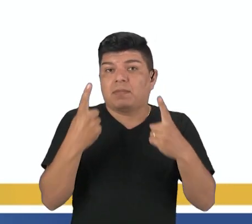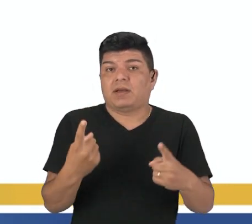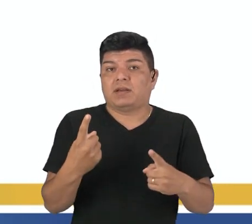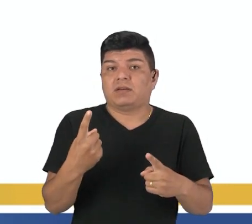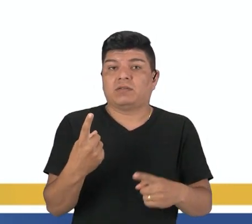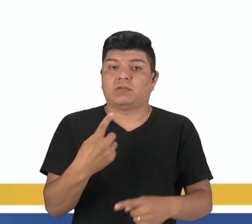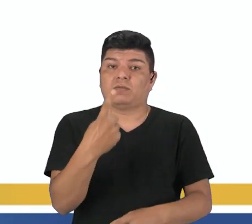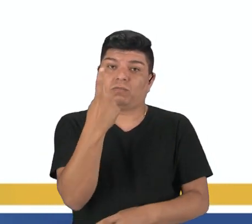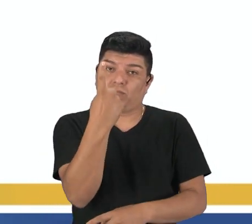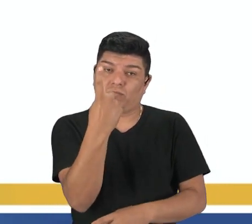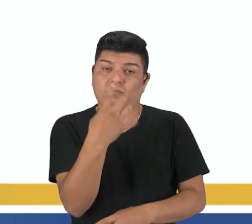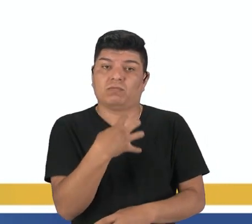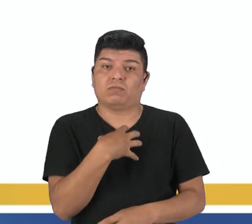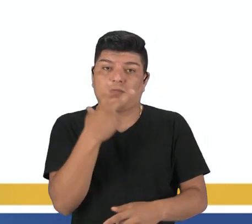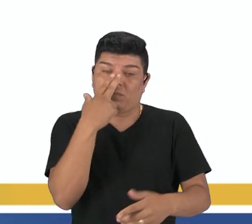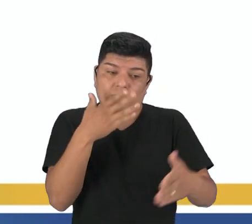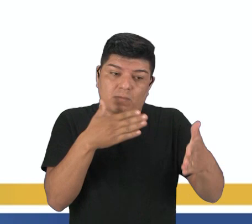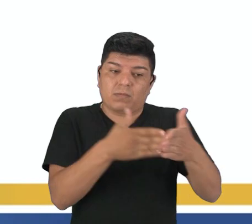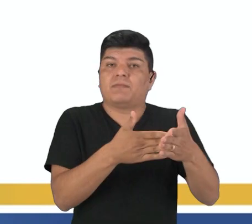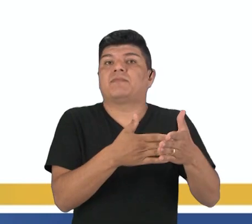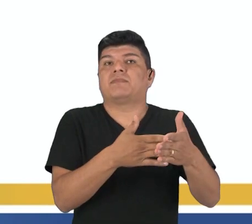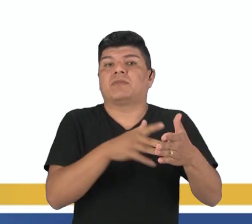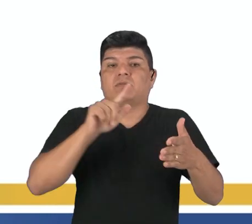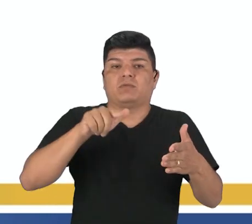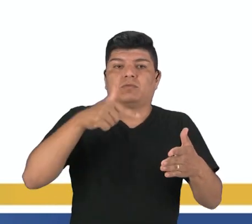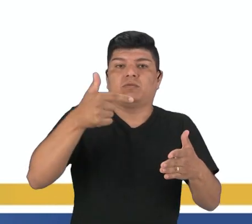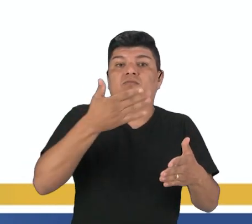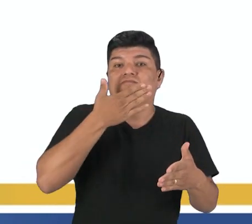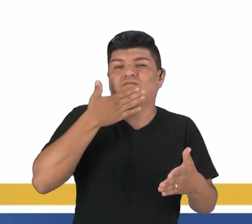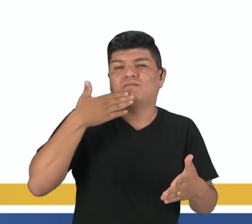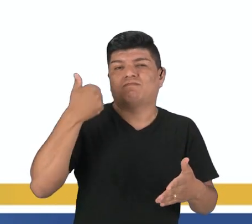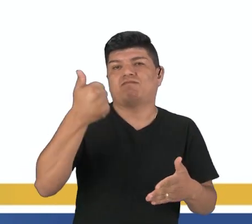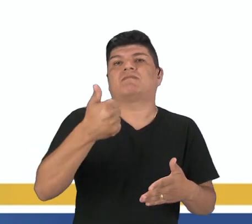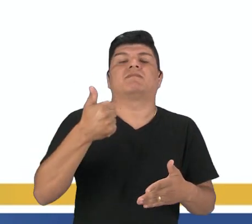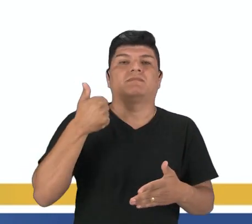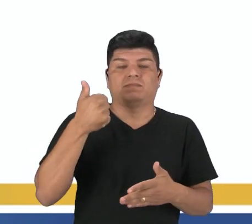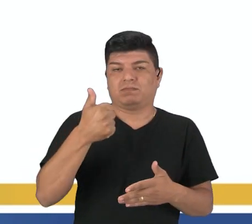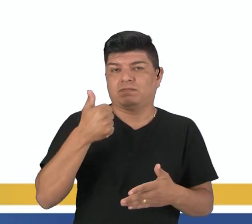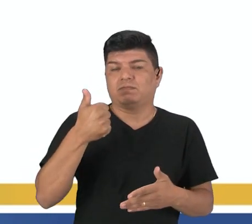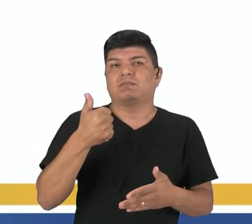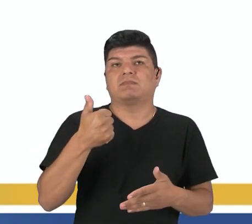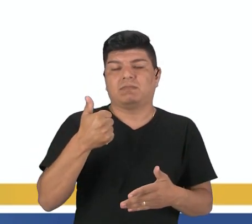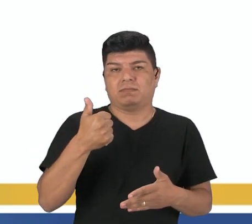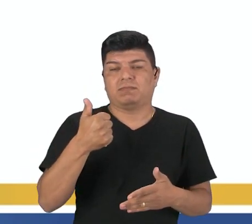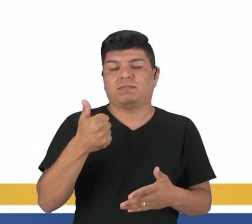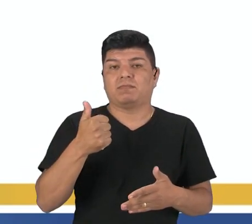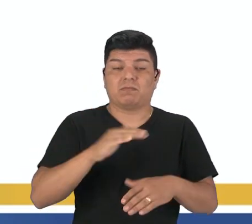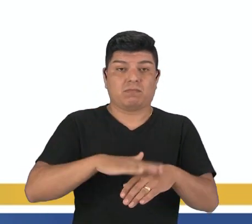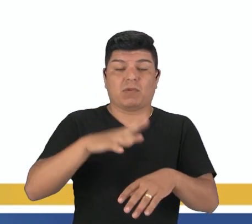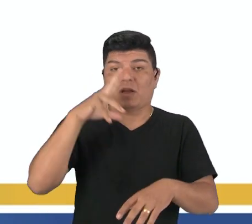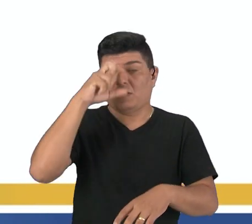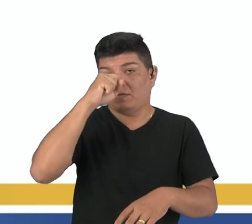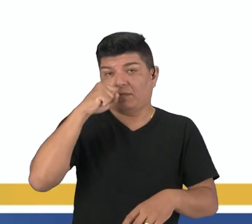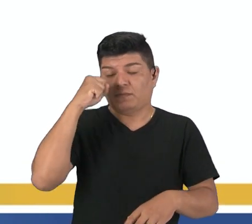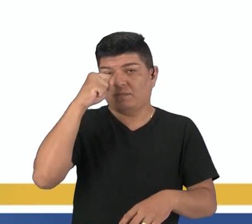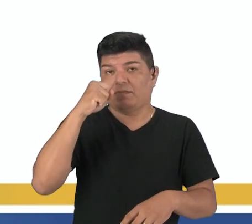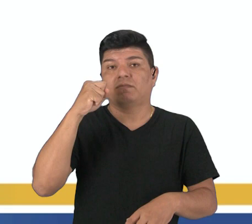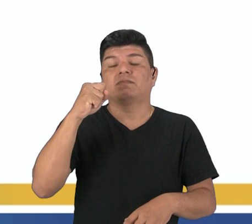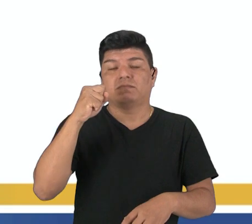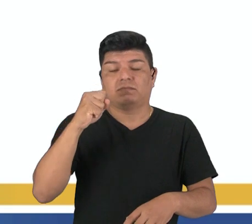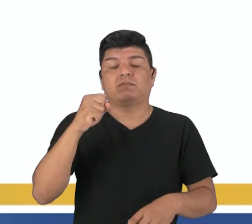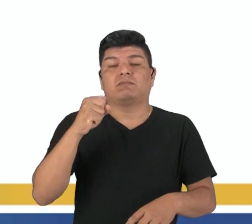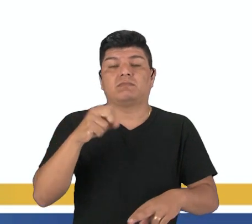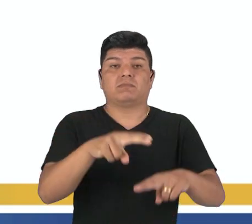nossos sentidos são interrompidos, os outros ficam mais aguçados. ficam mais fortes, mais